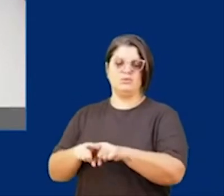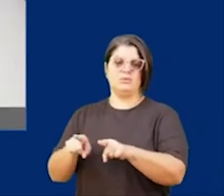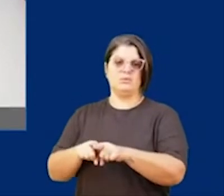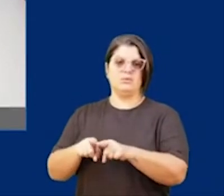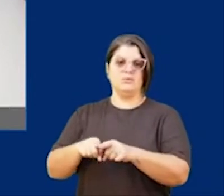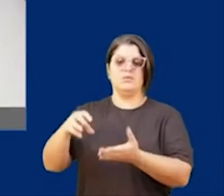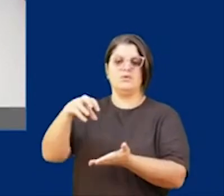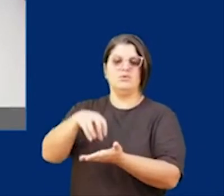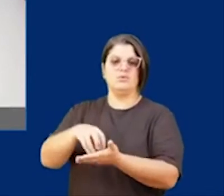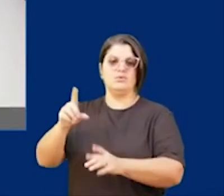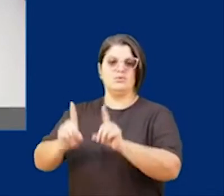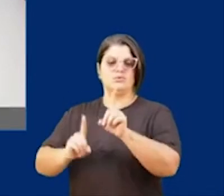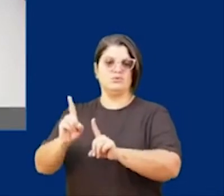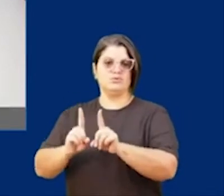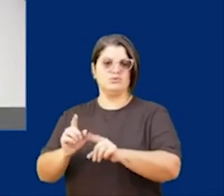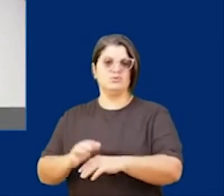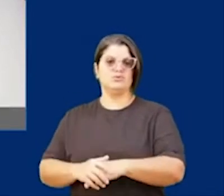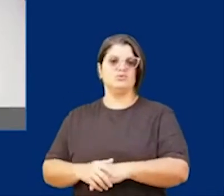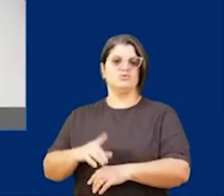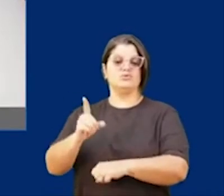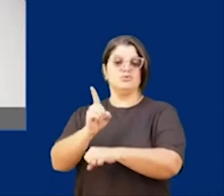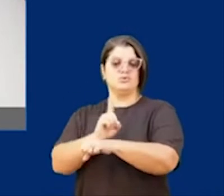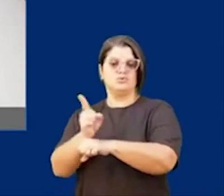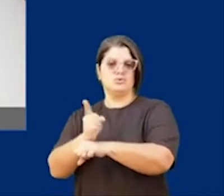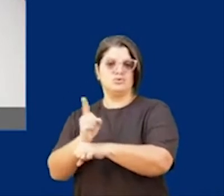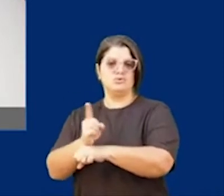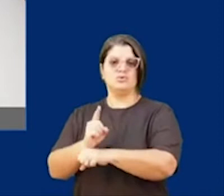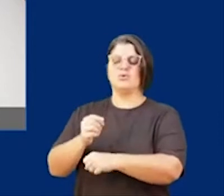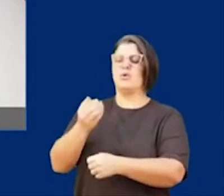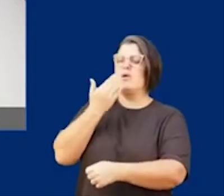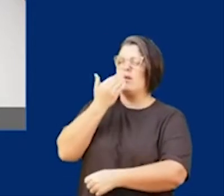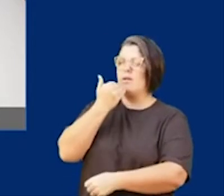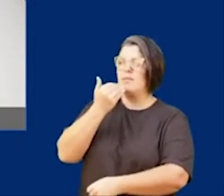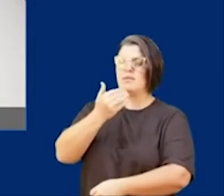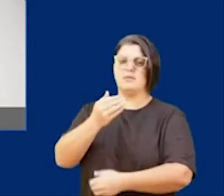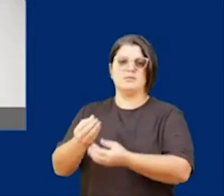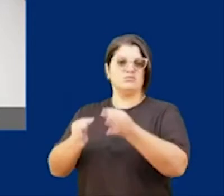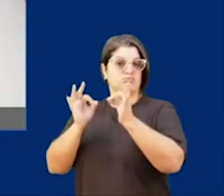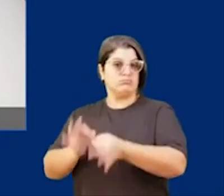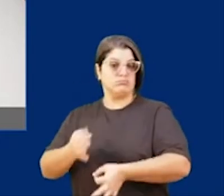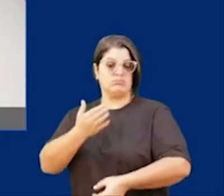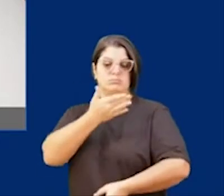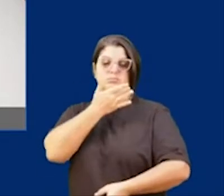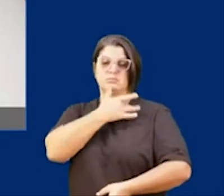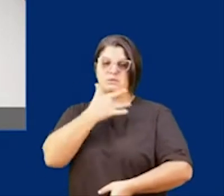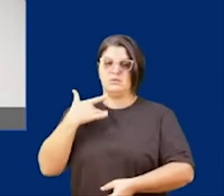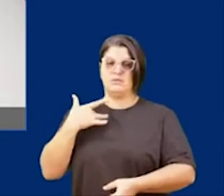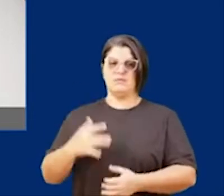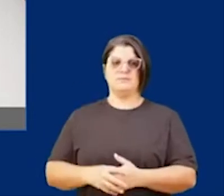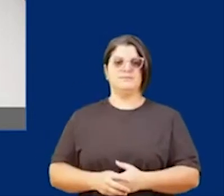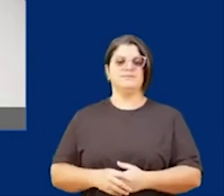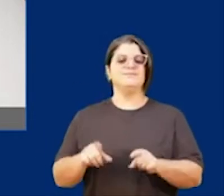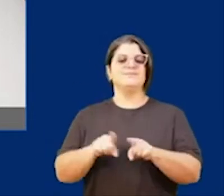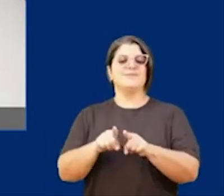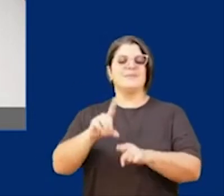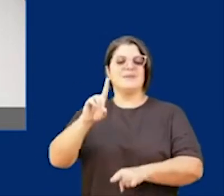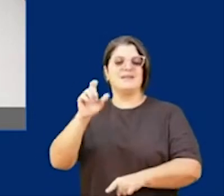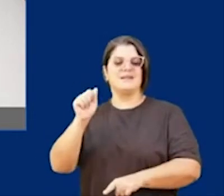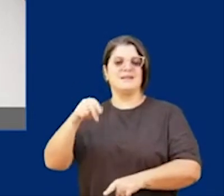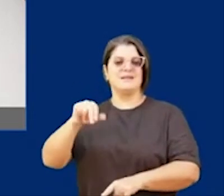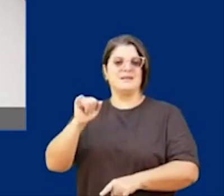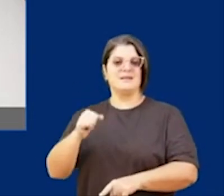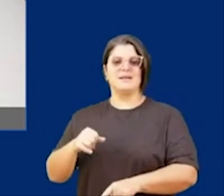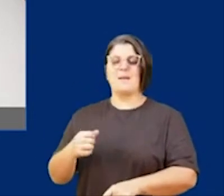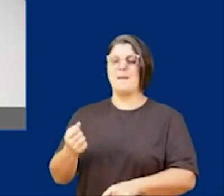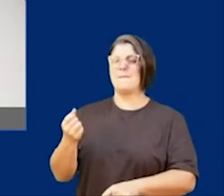Gestor Nacional de Aliança pela Alimentação Adequada e Saudável. E também a Dani Sampaio, mãe solo do